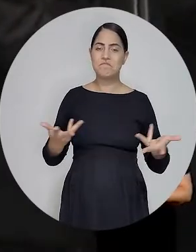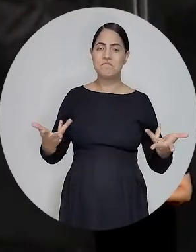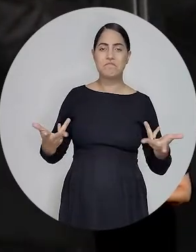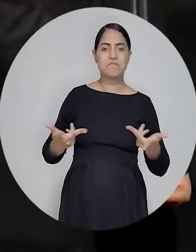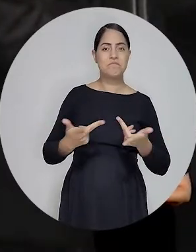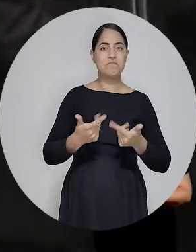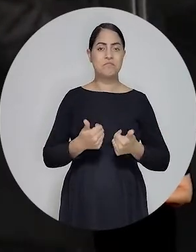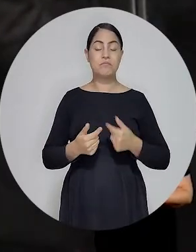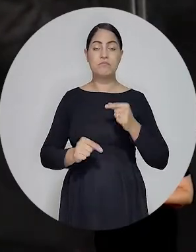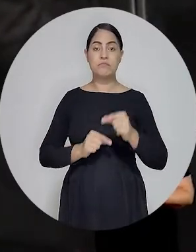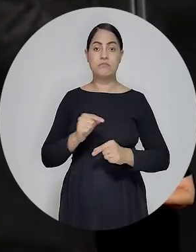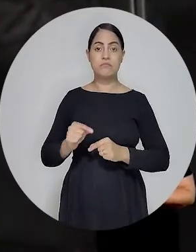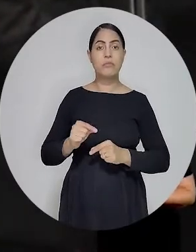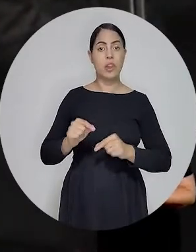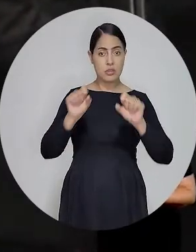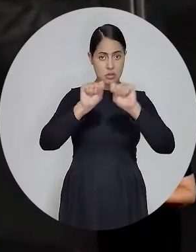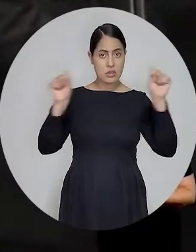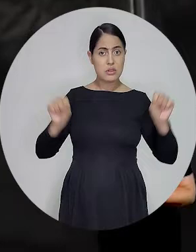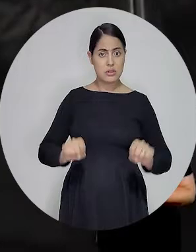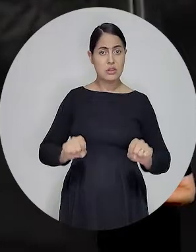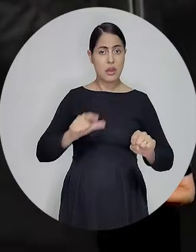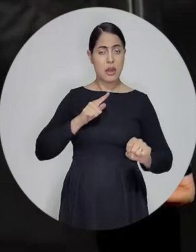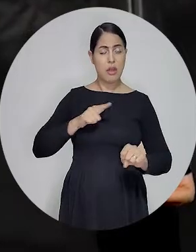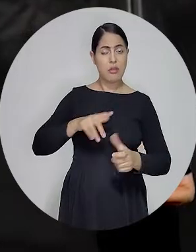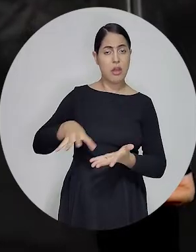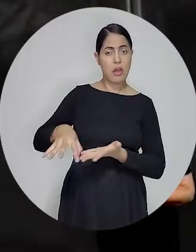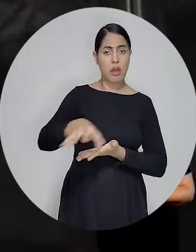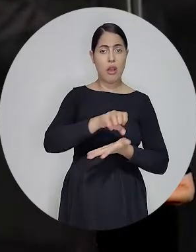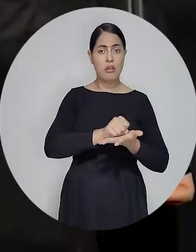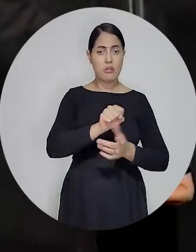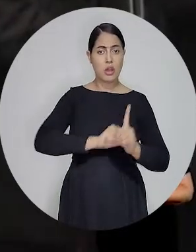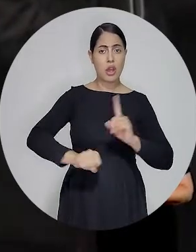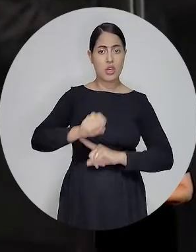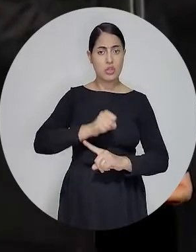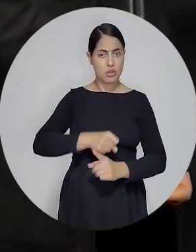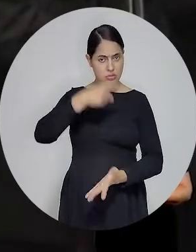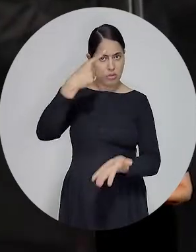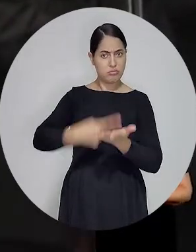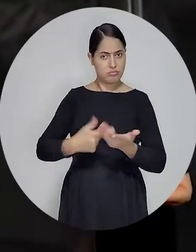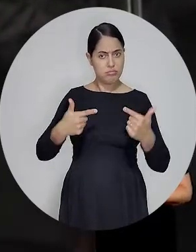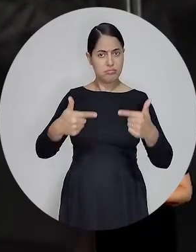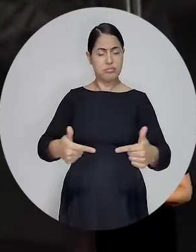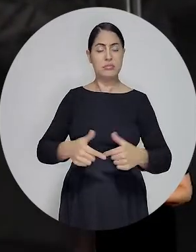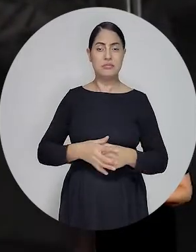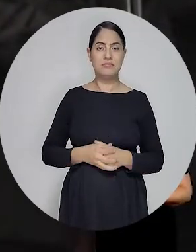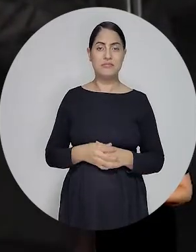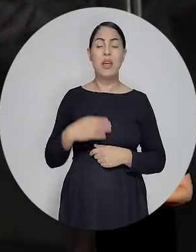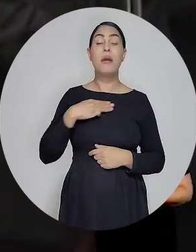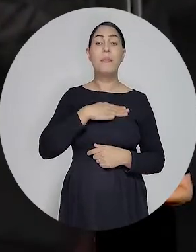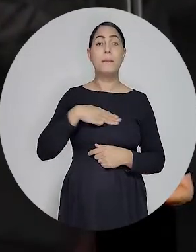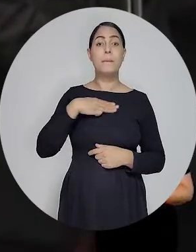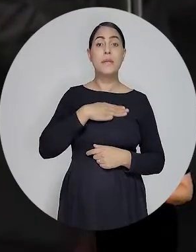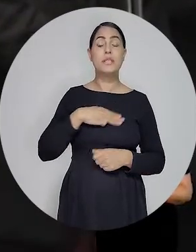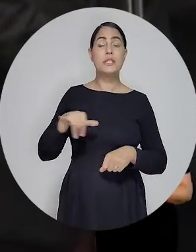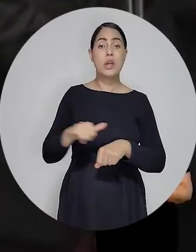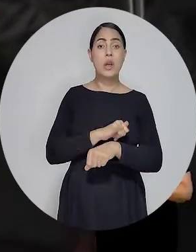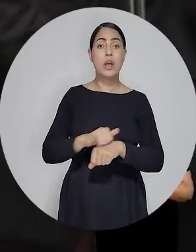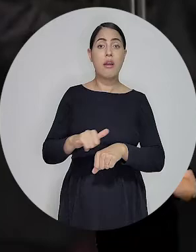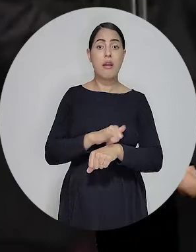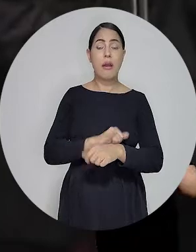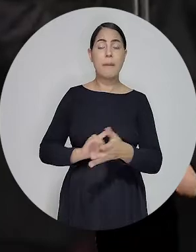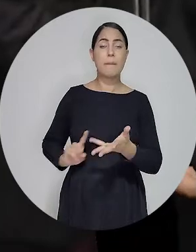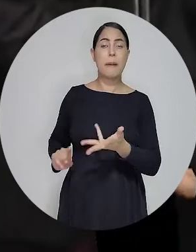com a valoração que o sistema impunha ou recolha como dado social. A missão de